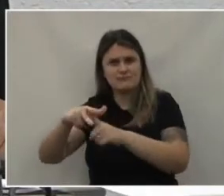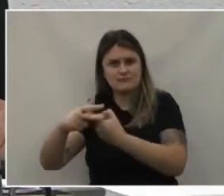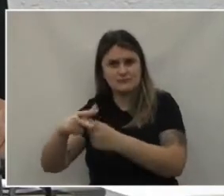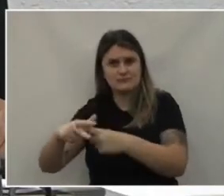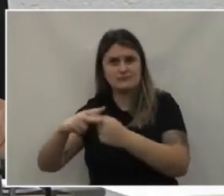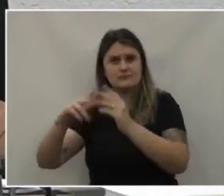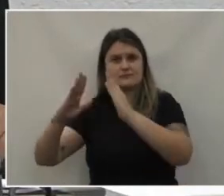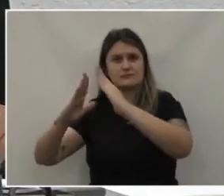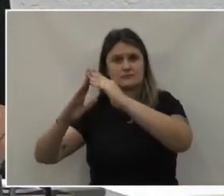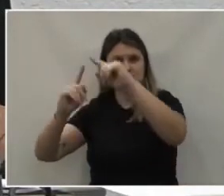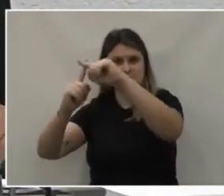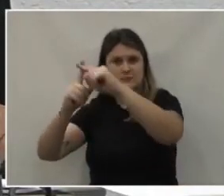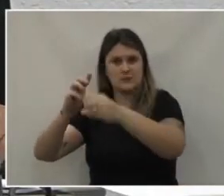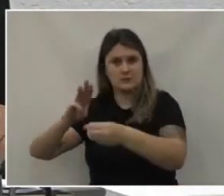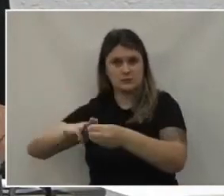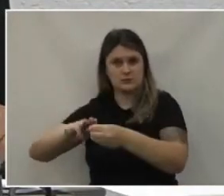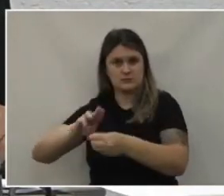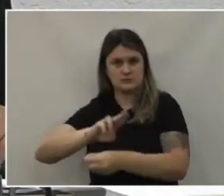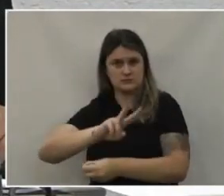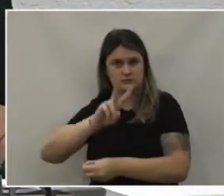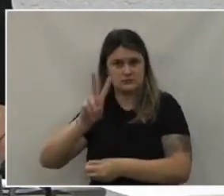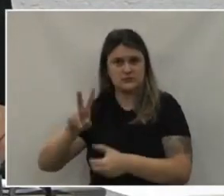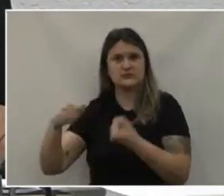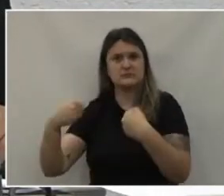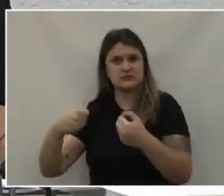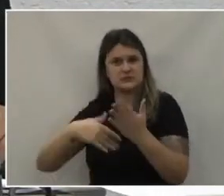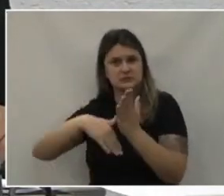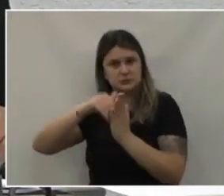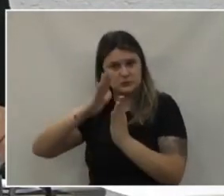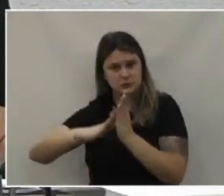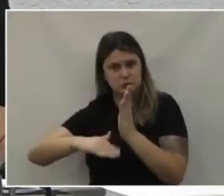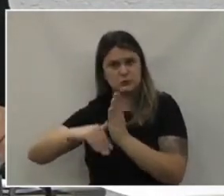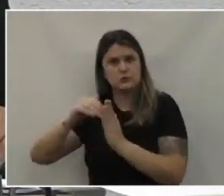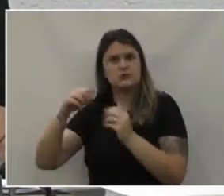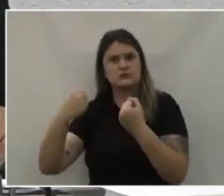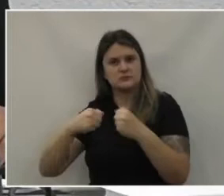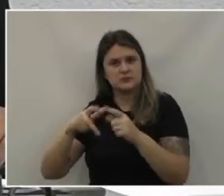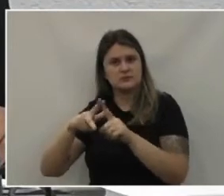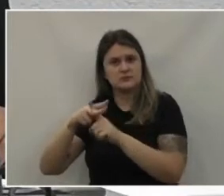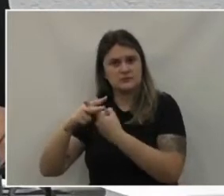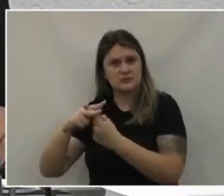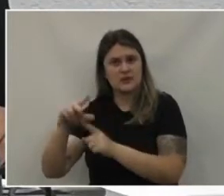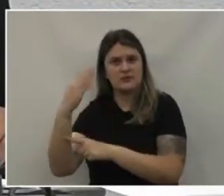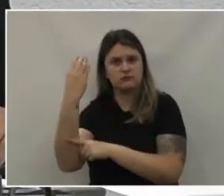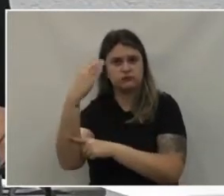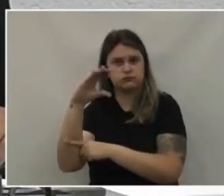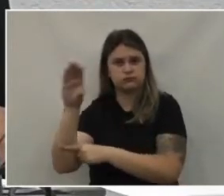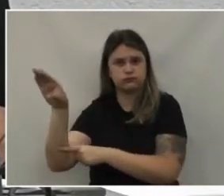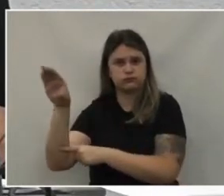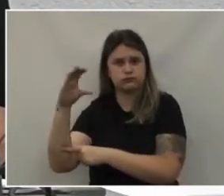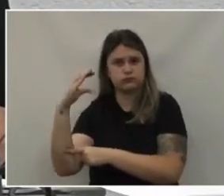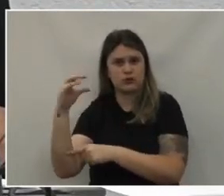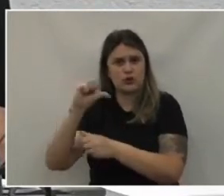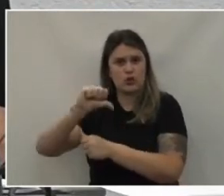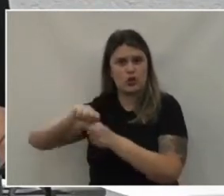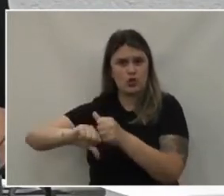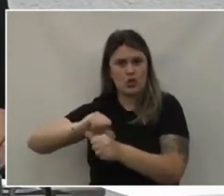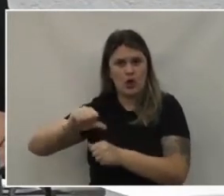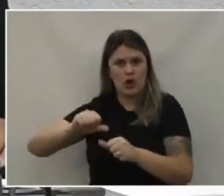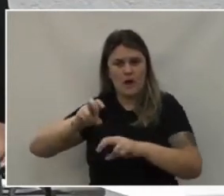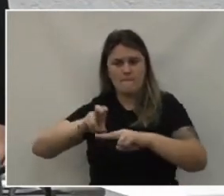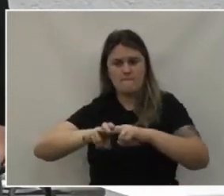de União da Vitória. Pintura, substituição ou conserto dos ventiladores, troca da mobília